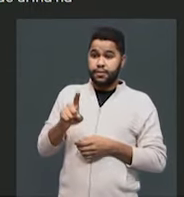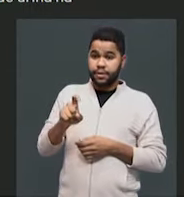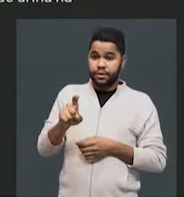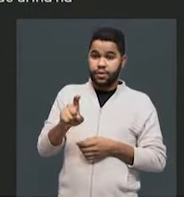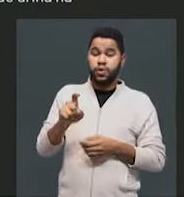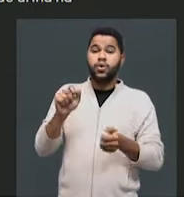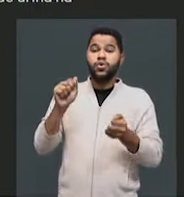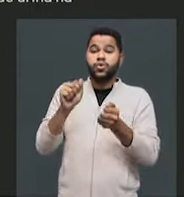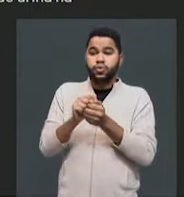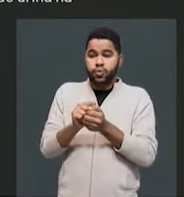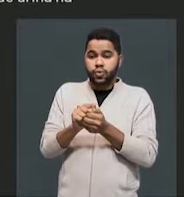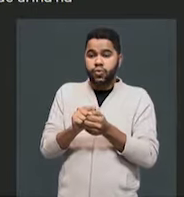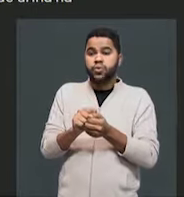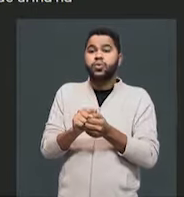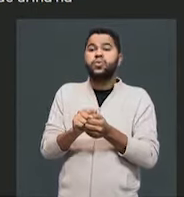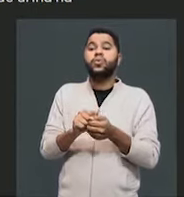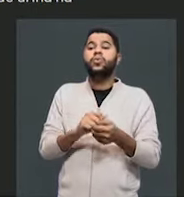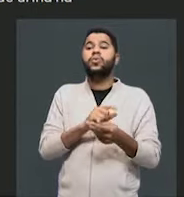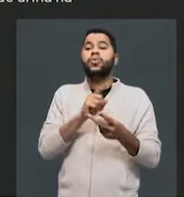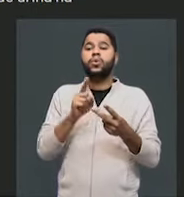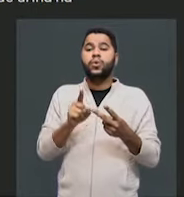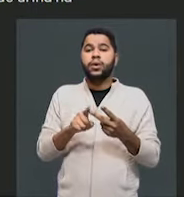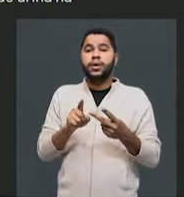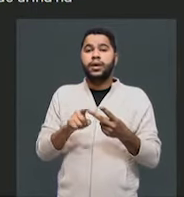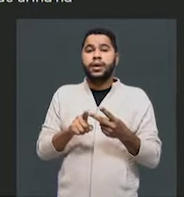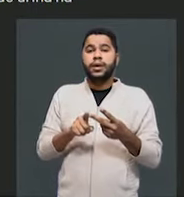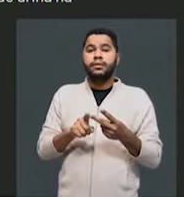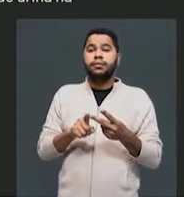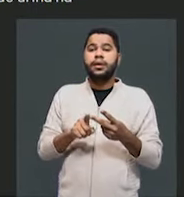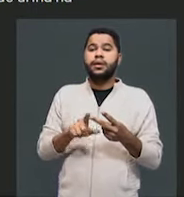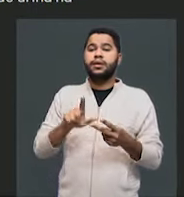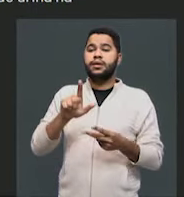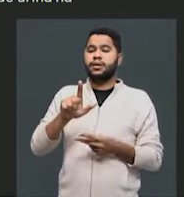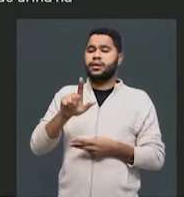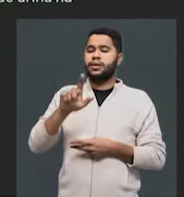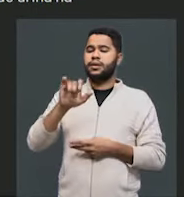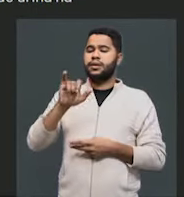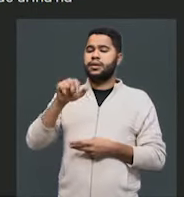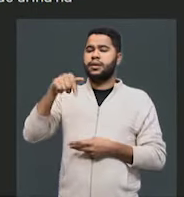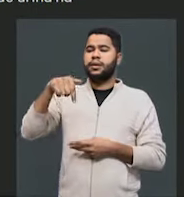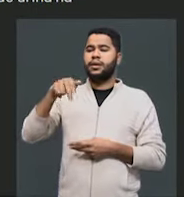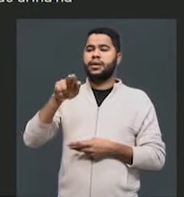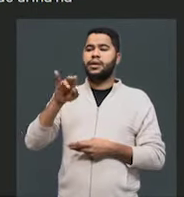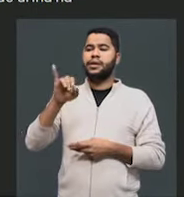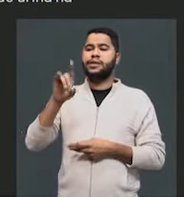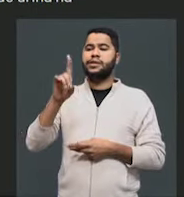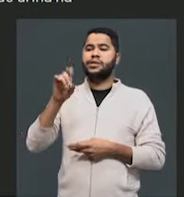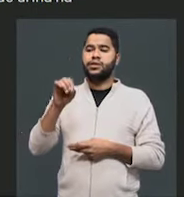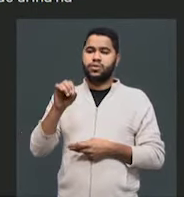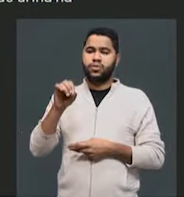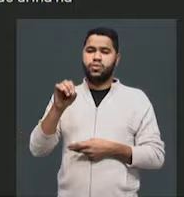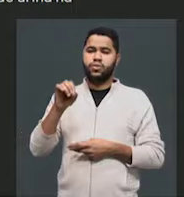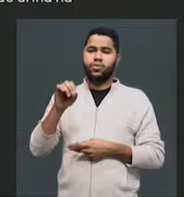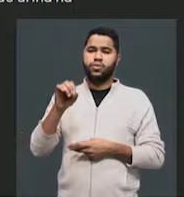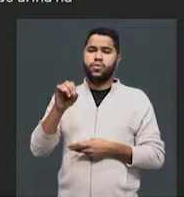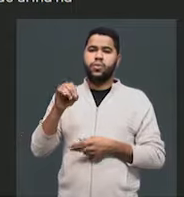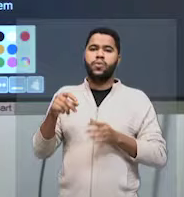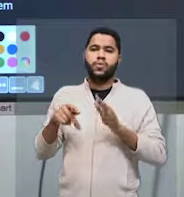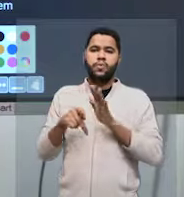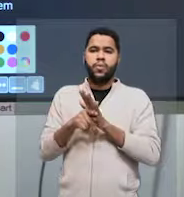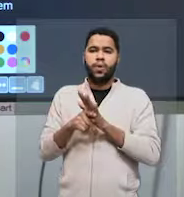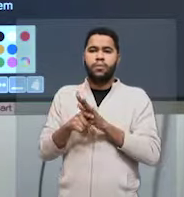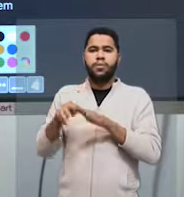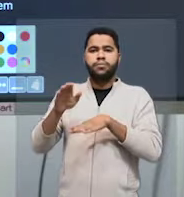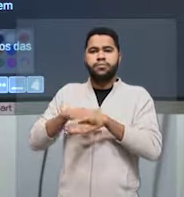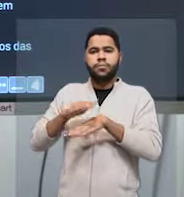espermatozoides, mas além do espermatozoides, o sêmen, ele tem que ter o quê? Esses líquidos que